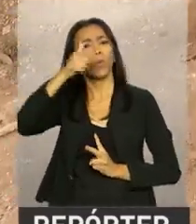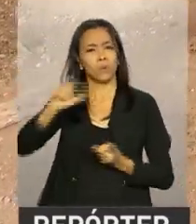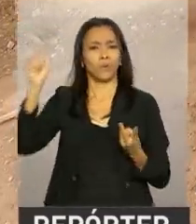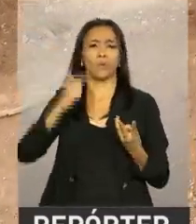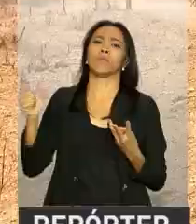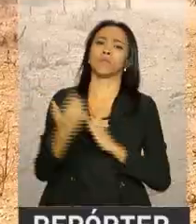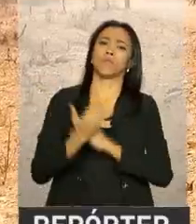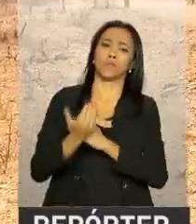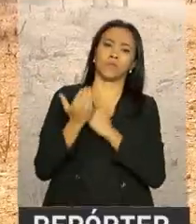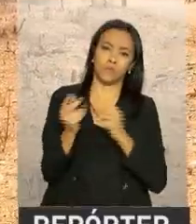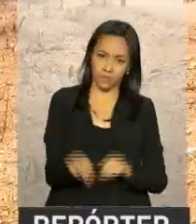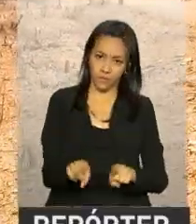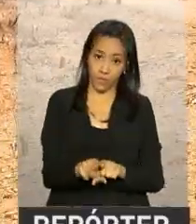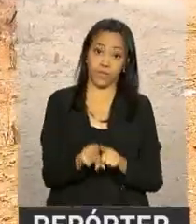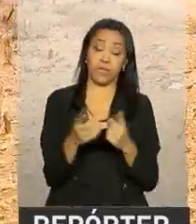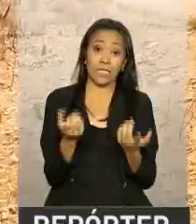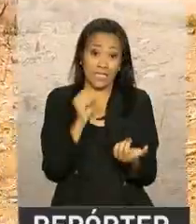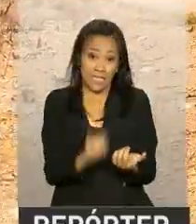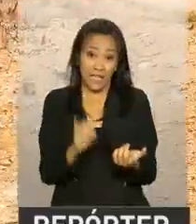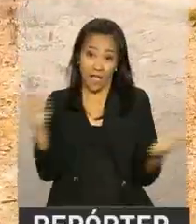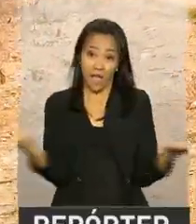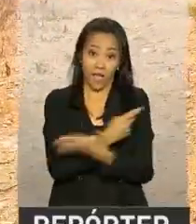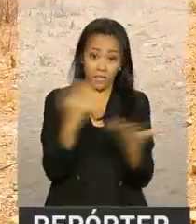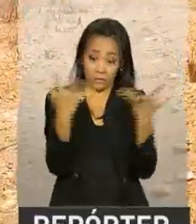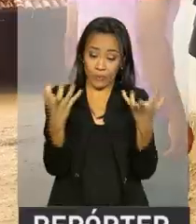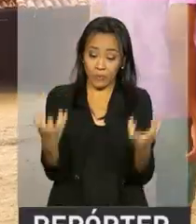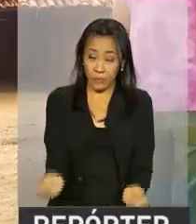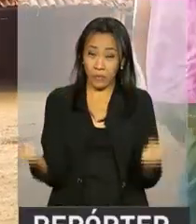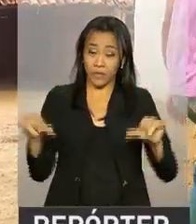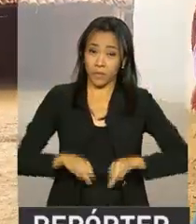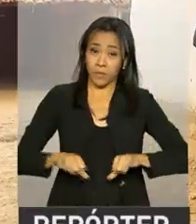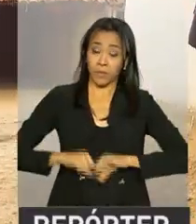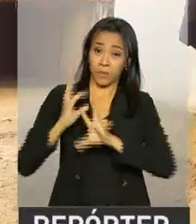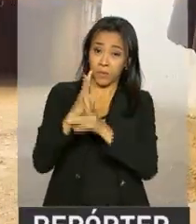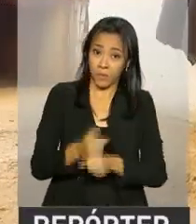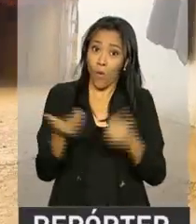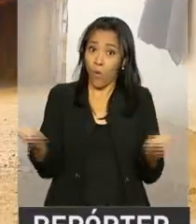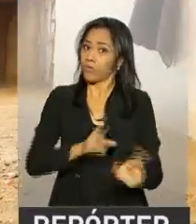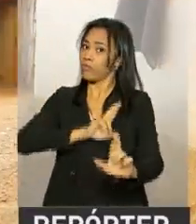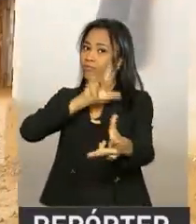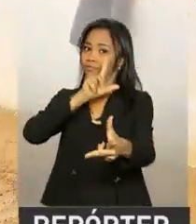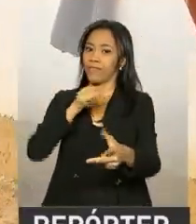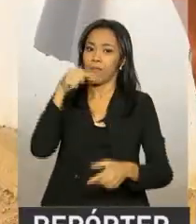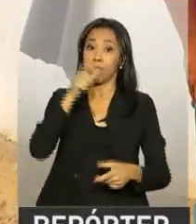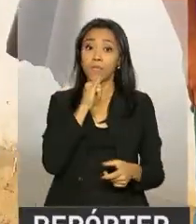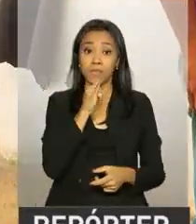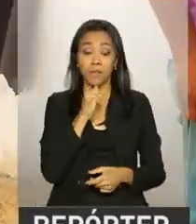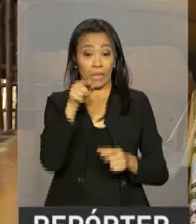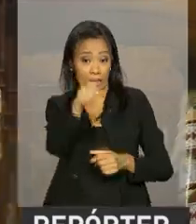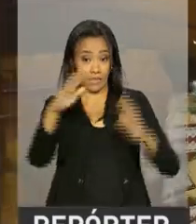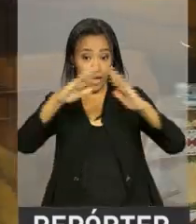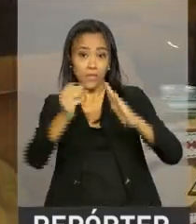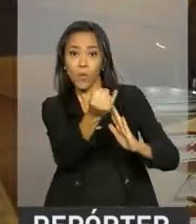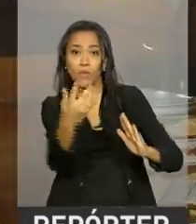de abastecimento. Se a seca tem sido rigorosa, as condições mudaram. Nessa casa de 7